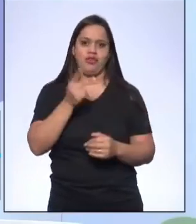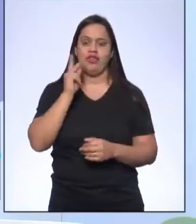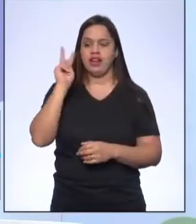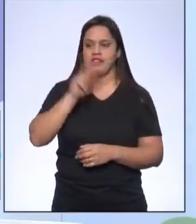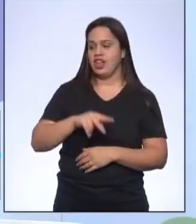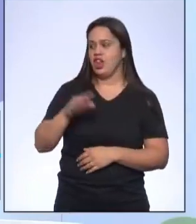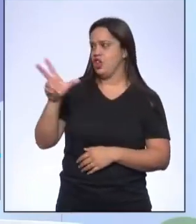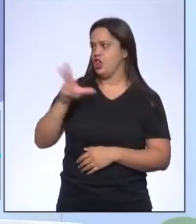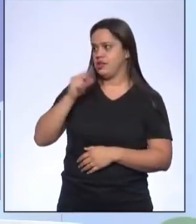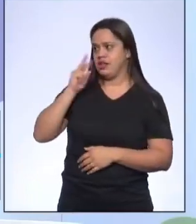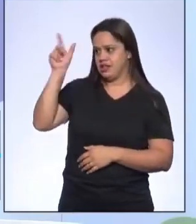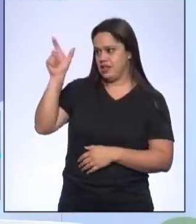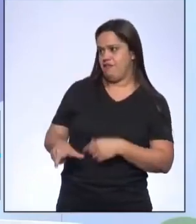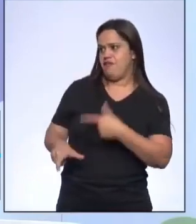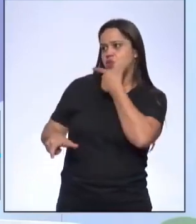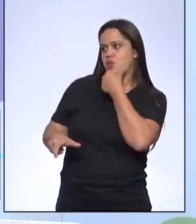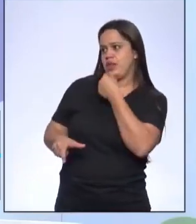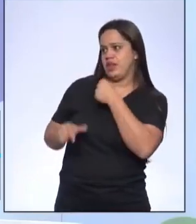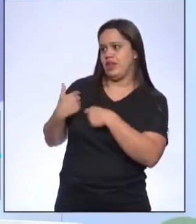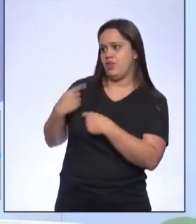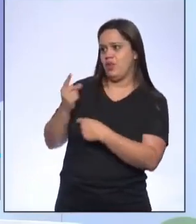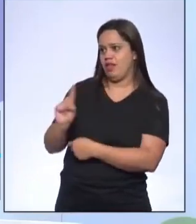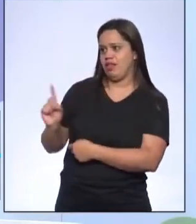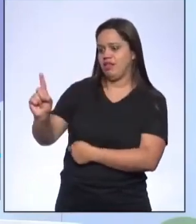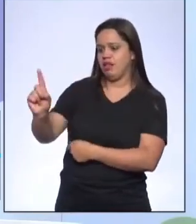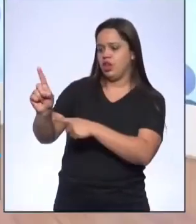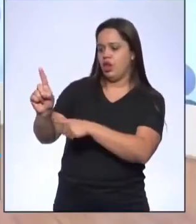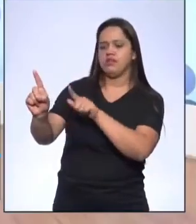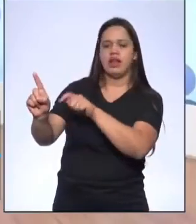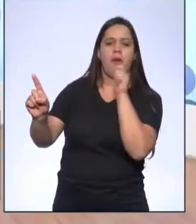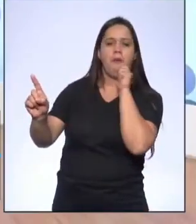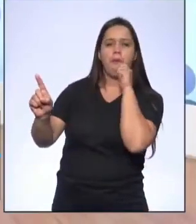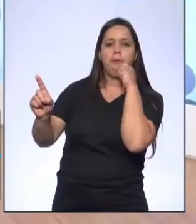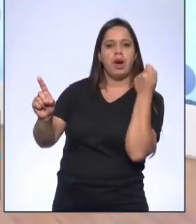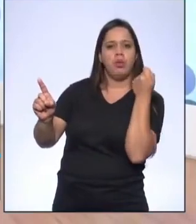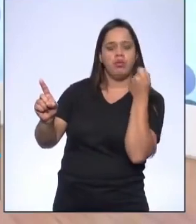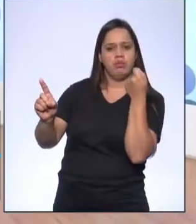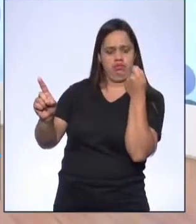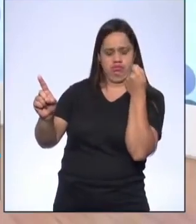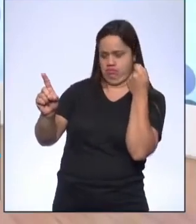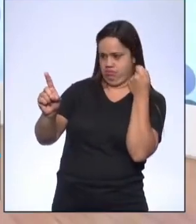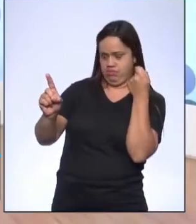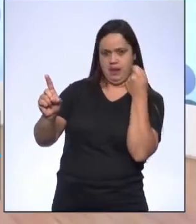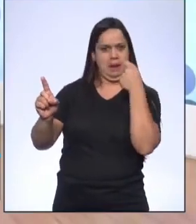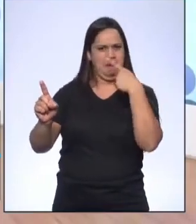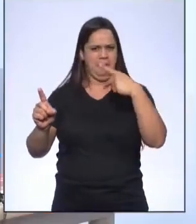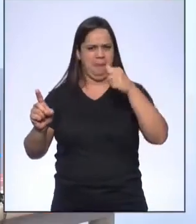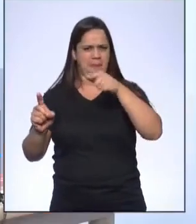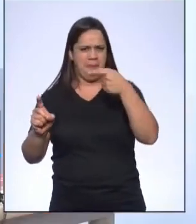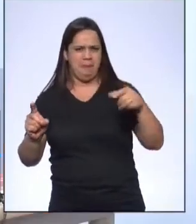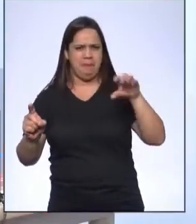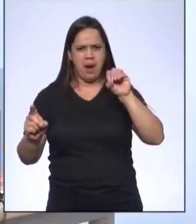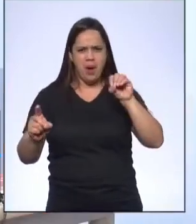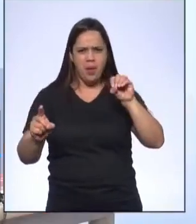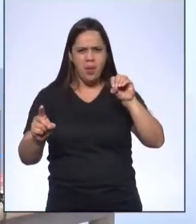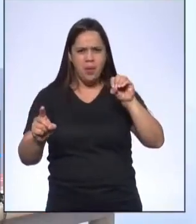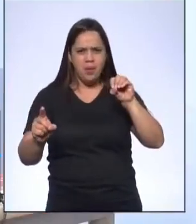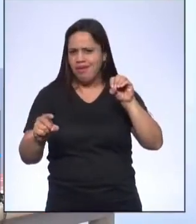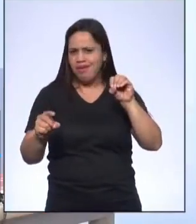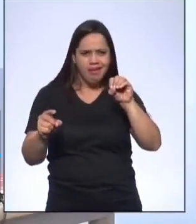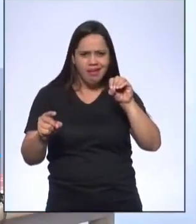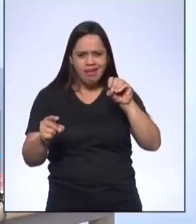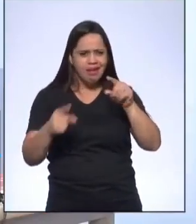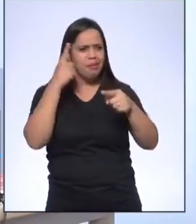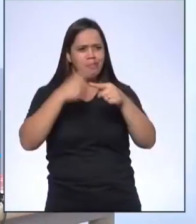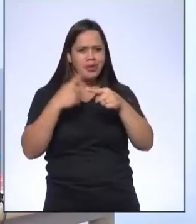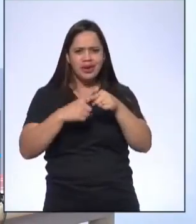pão. O que será que você quer dizer esse pão? Eles não vão saber. A gente chamar algum moço de pão. Vou falar, por que